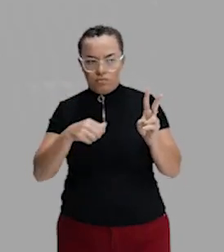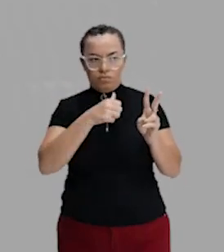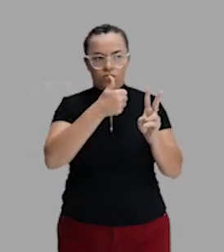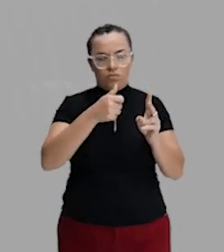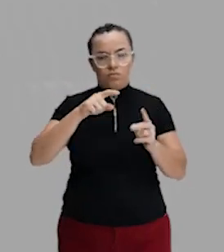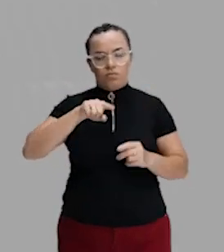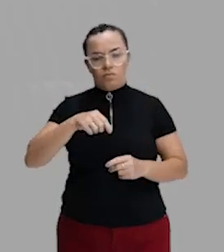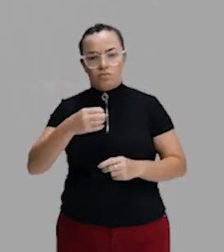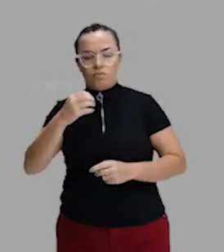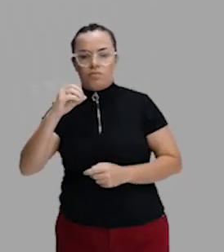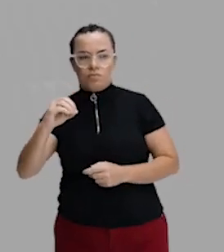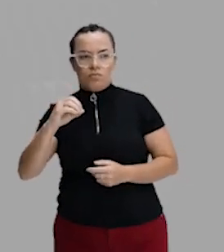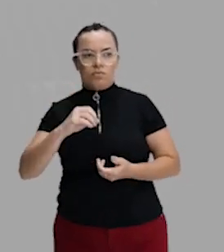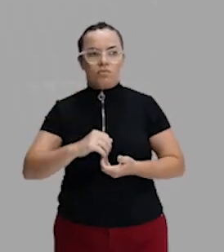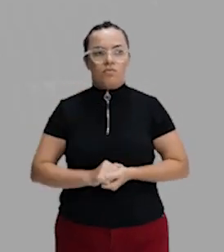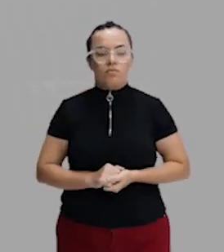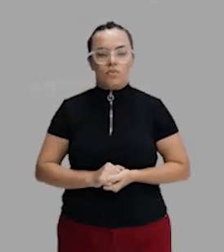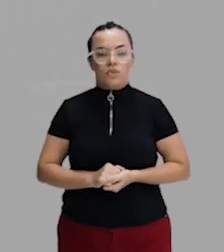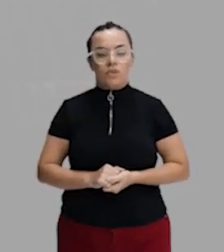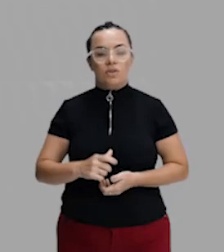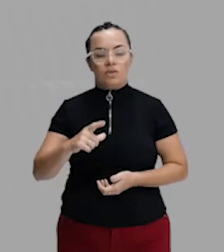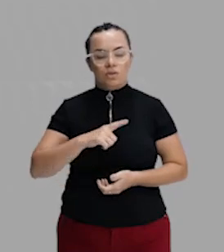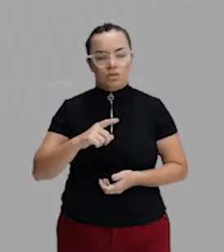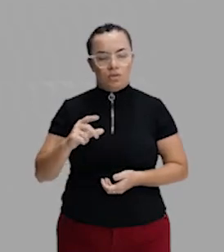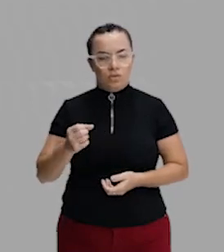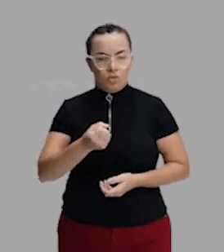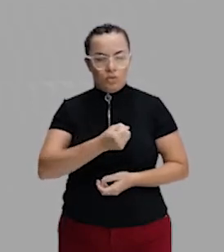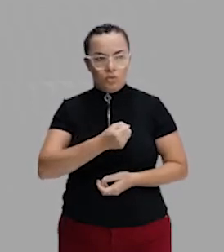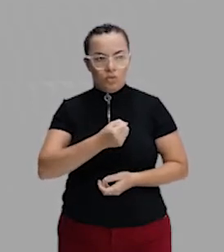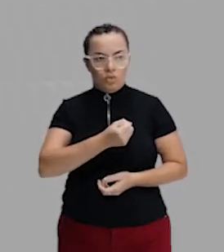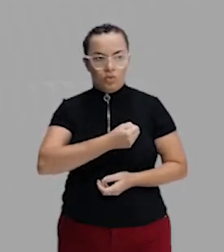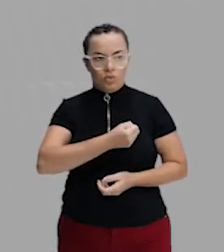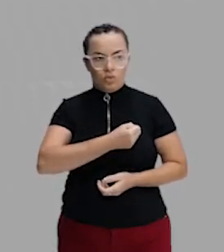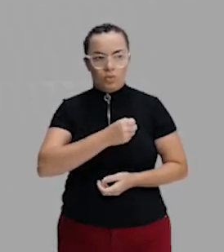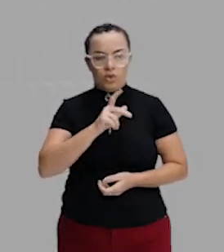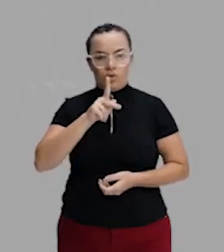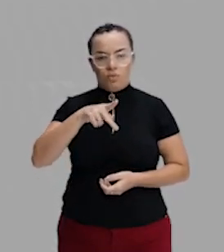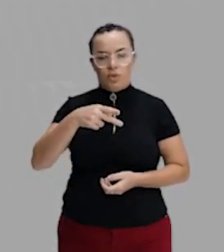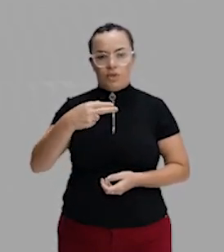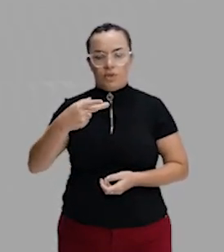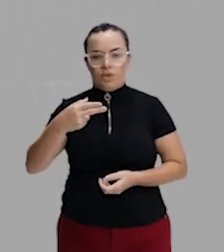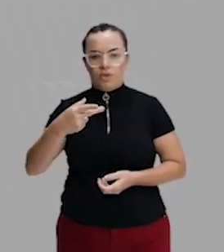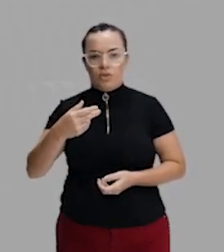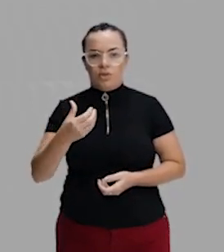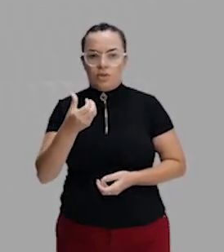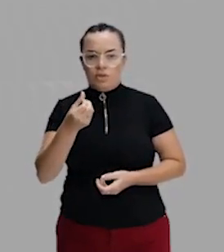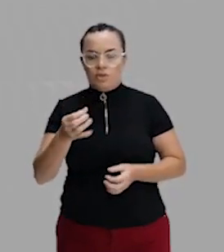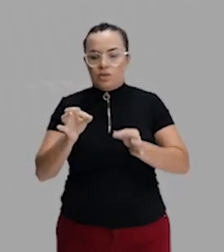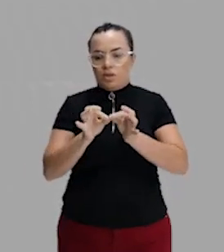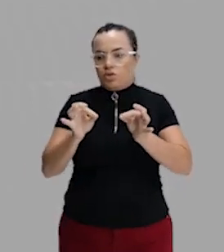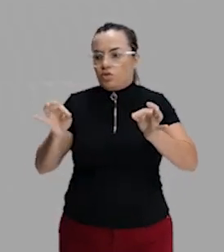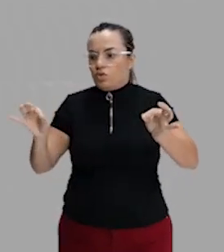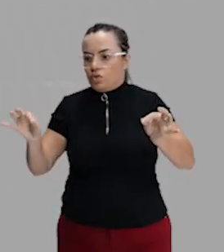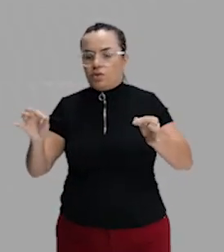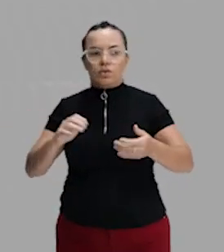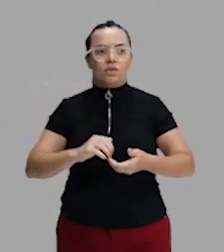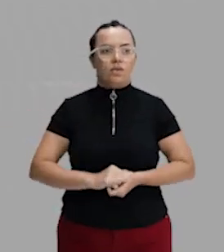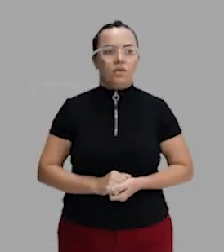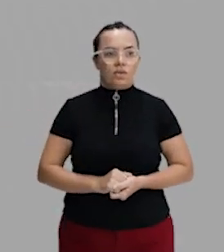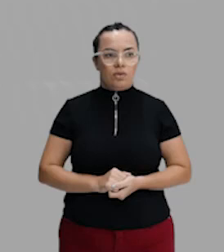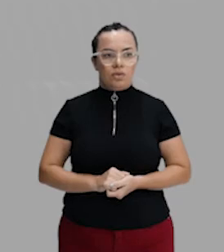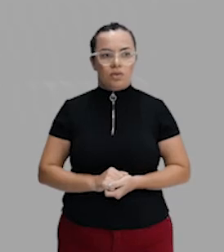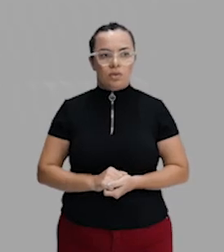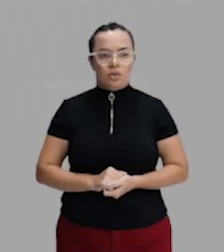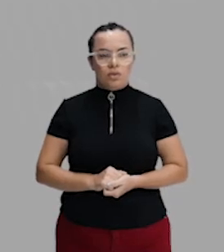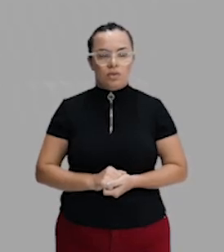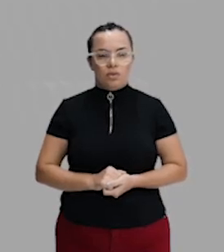tem o valor de P, que é a distância. Então, vamos lá. Você tem aqui, ó, o